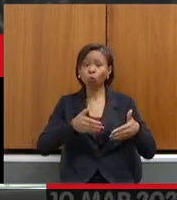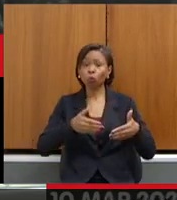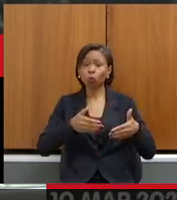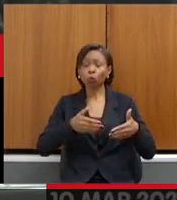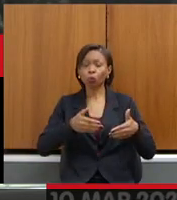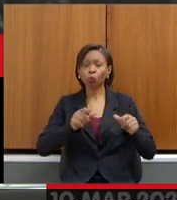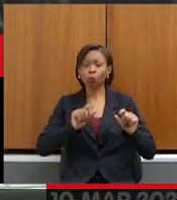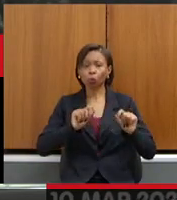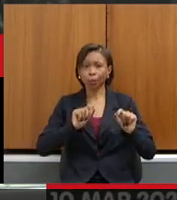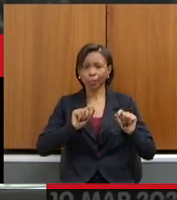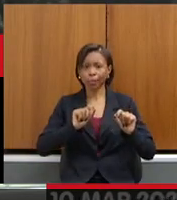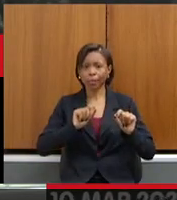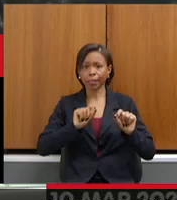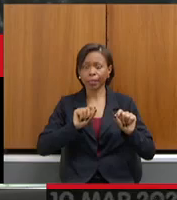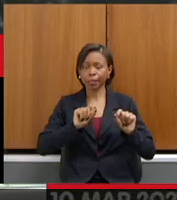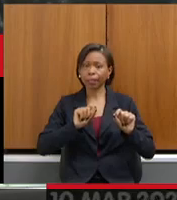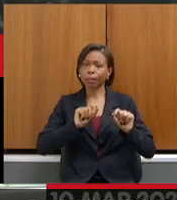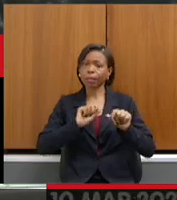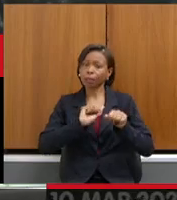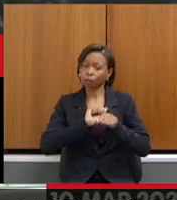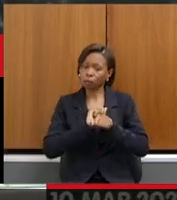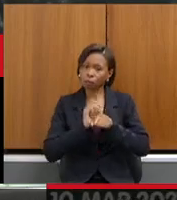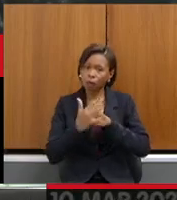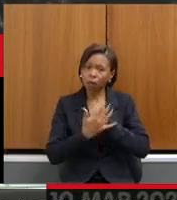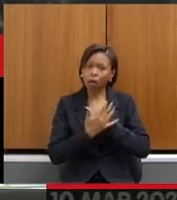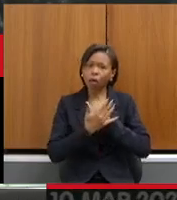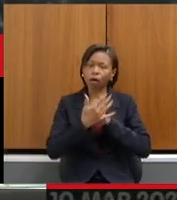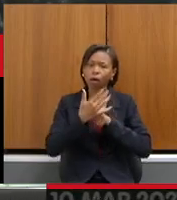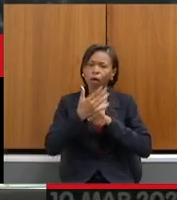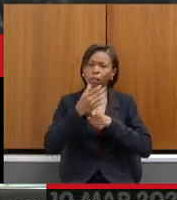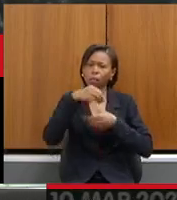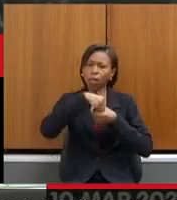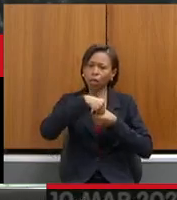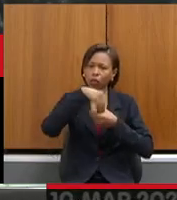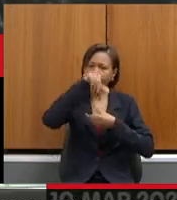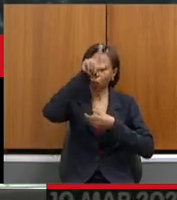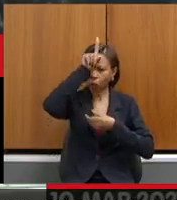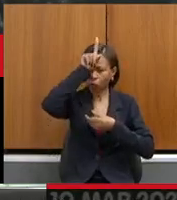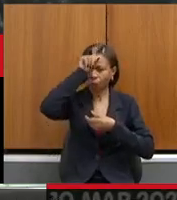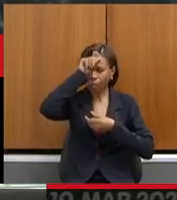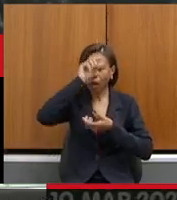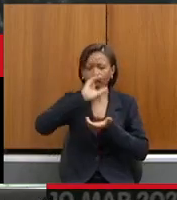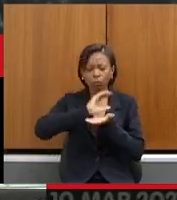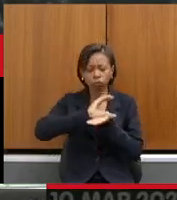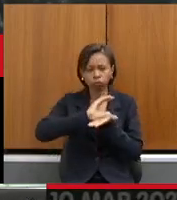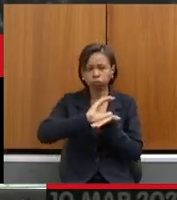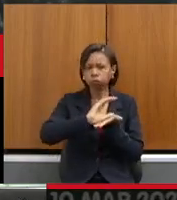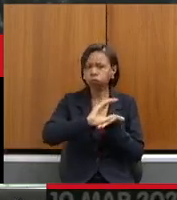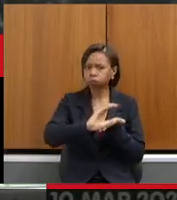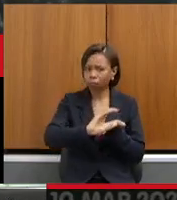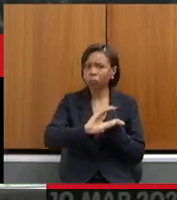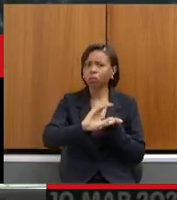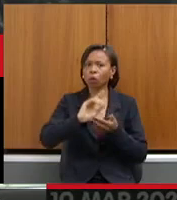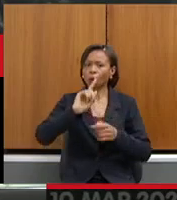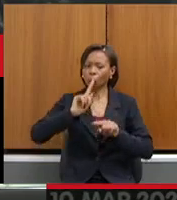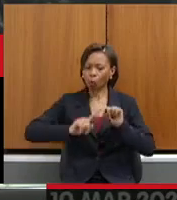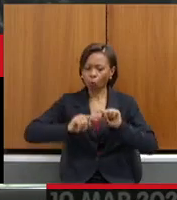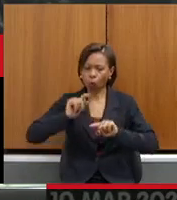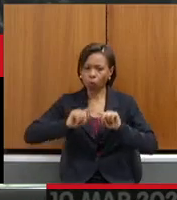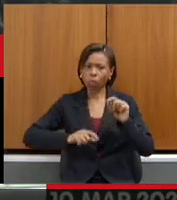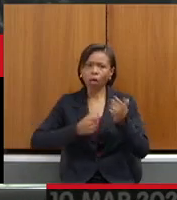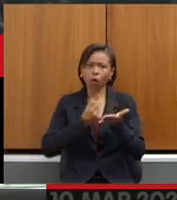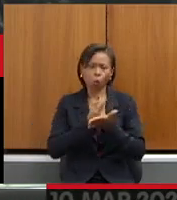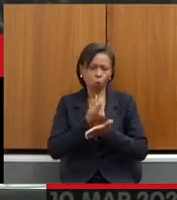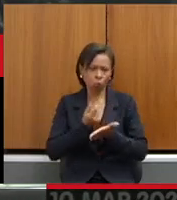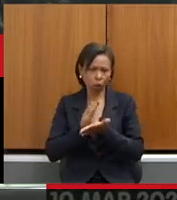recursos é que foram colocados em hospitais recursos que se viram para comprar equipamentos